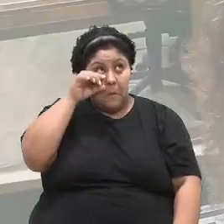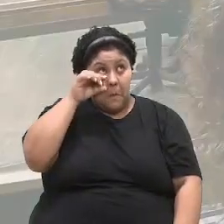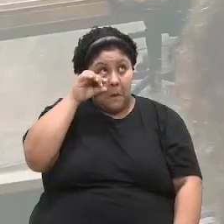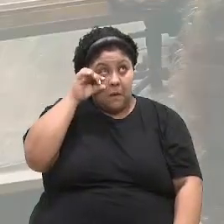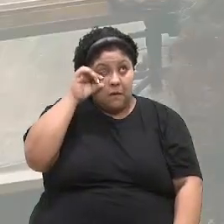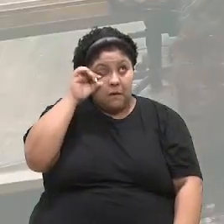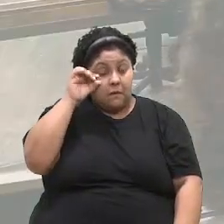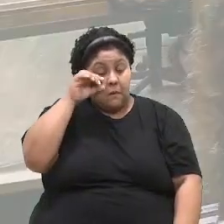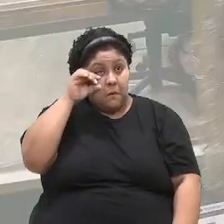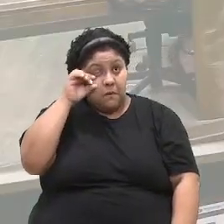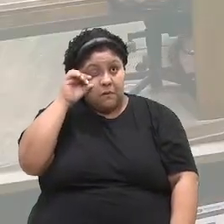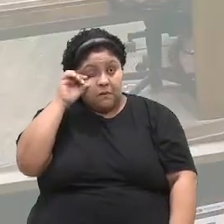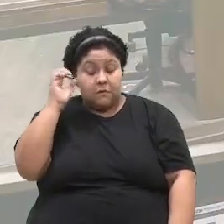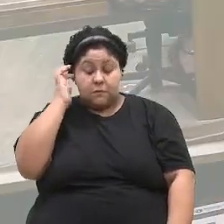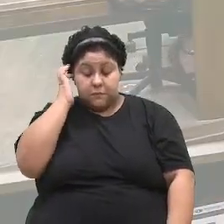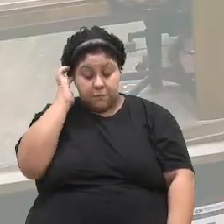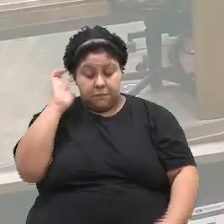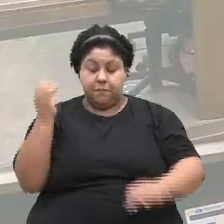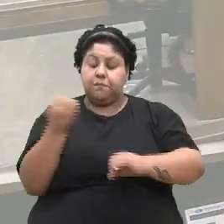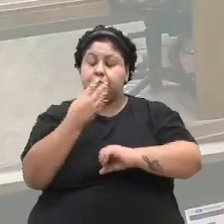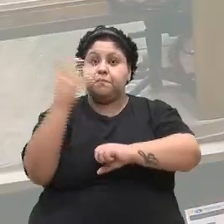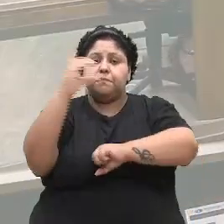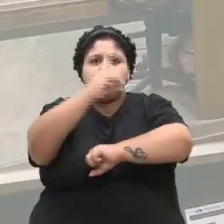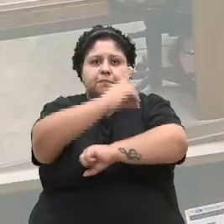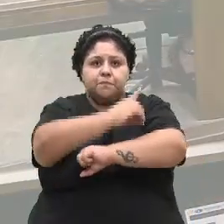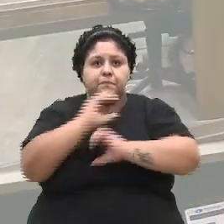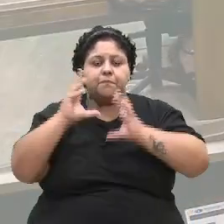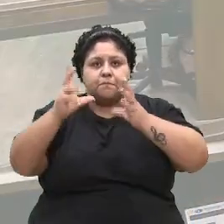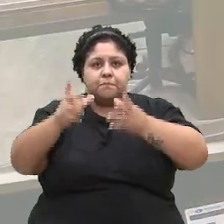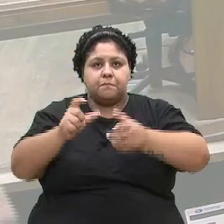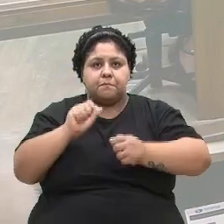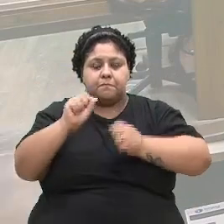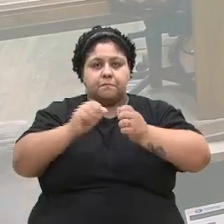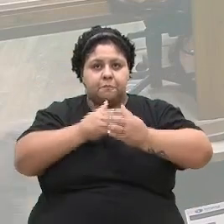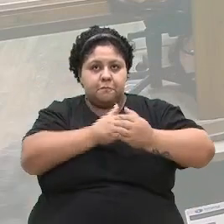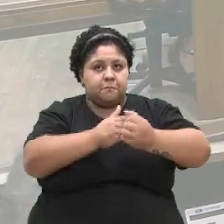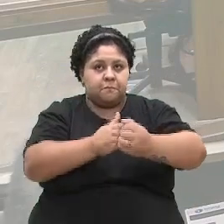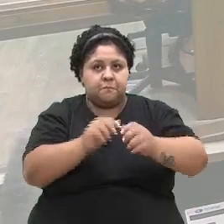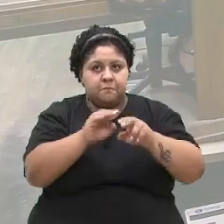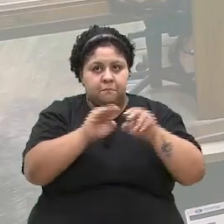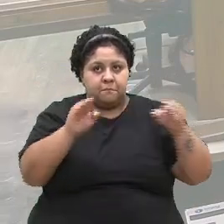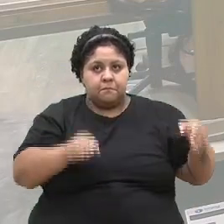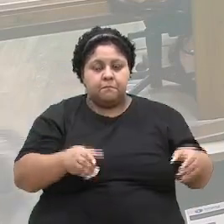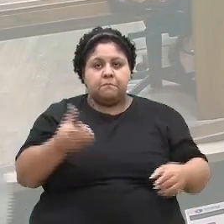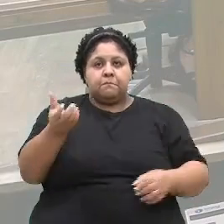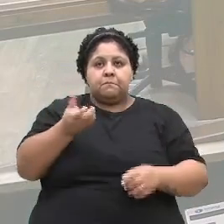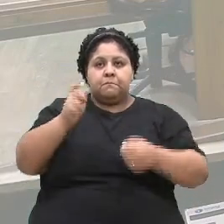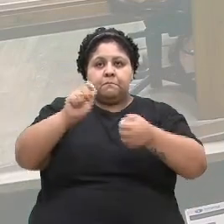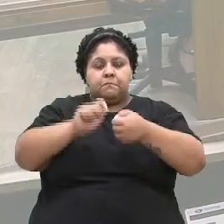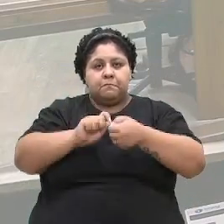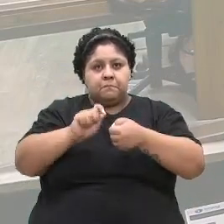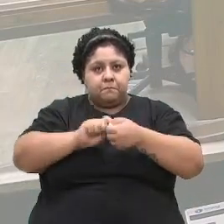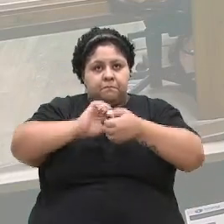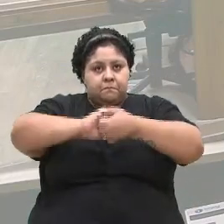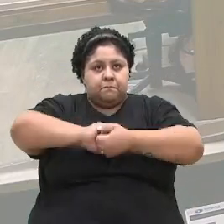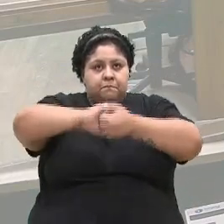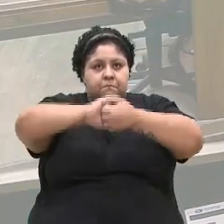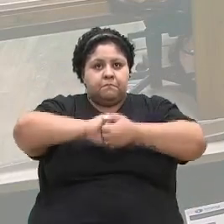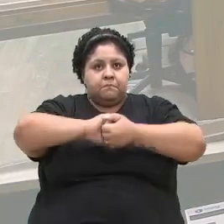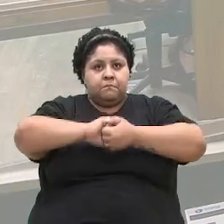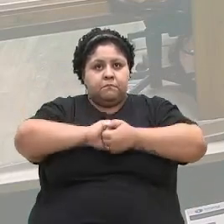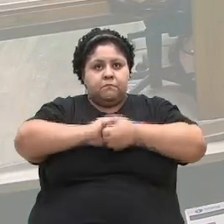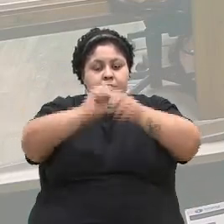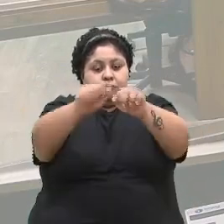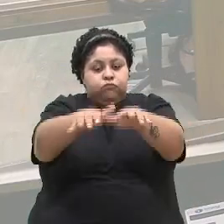Bom dia, então, a todos, a quem nos acompanha, à mesa. Quero fazer uma saudação especial a quem está aqui